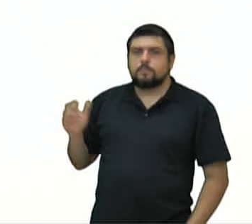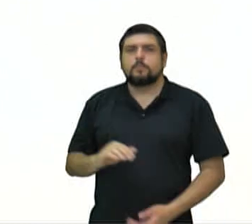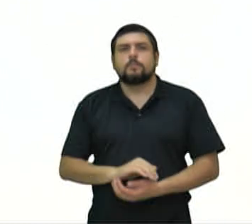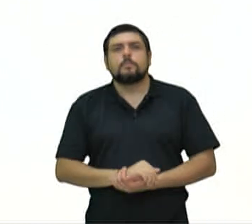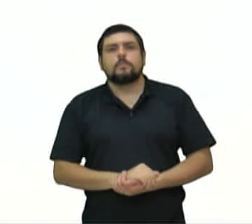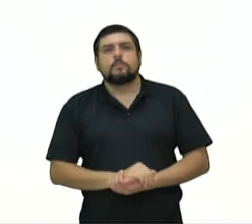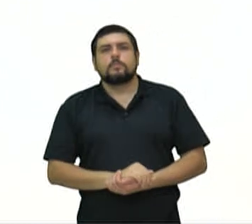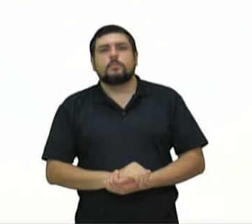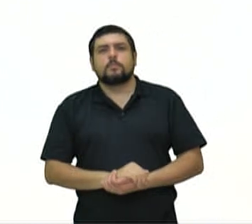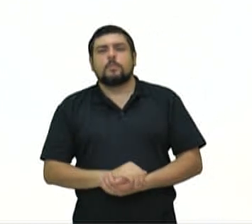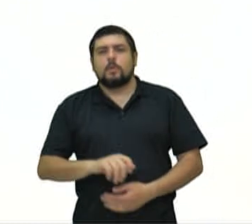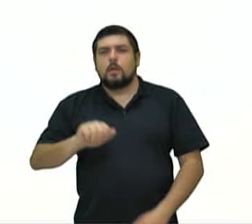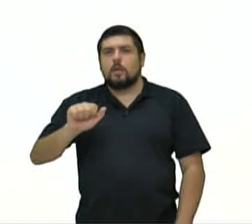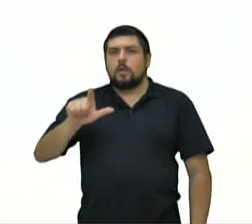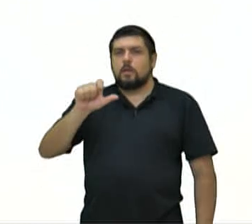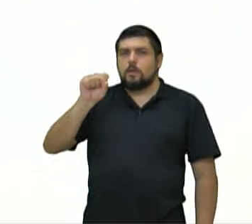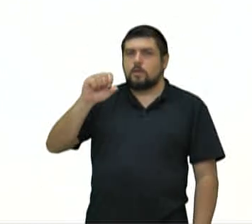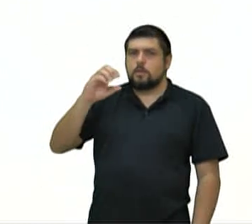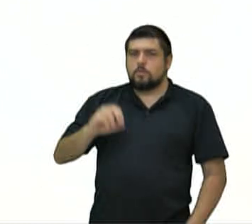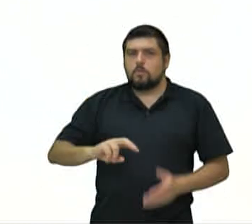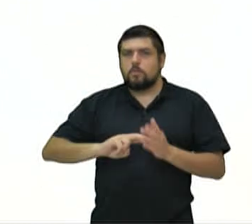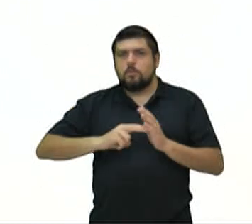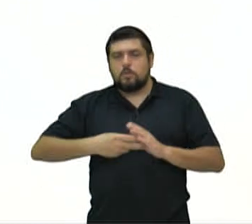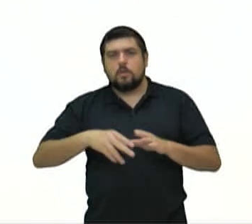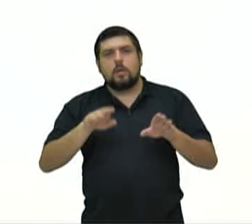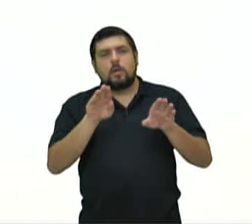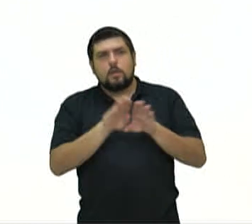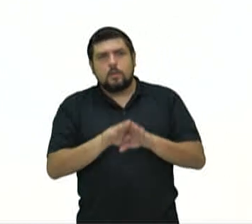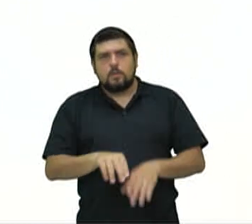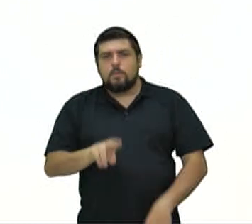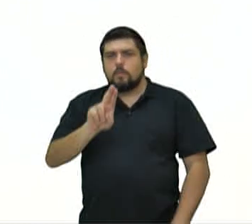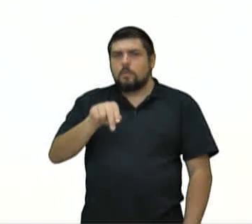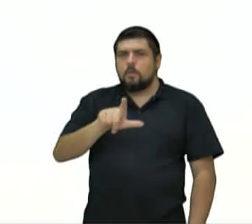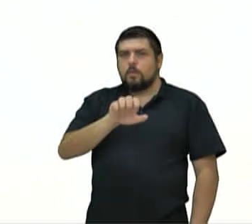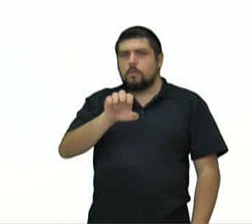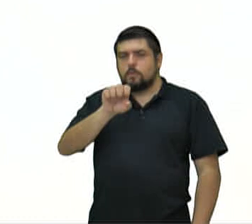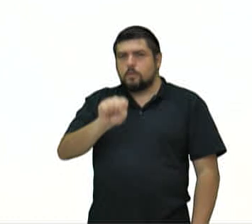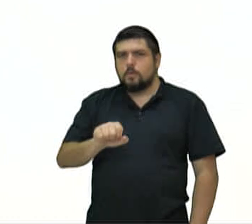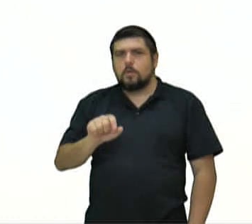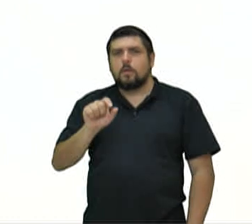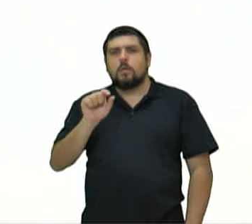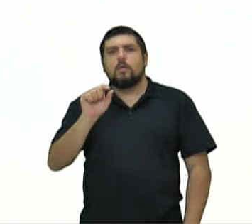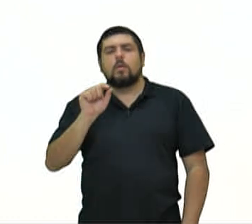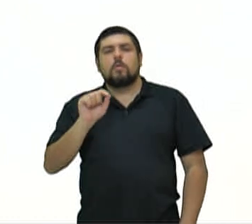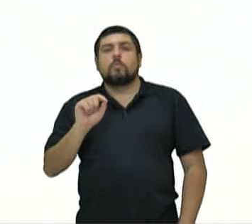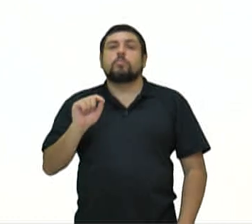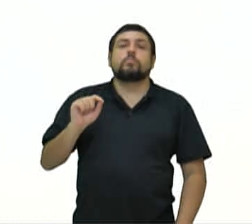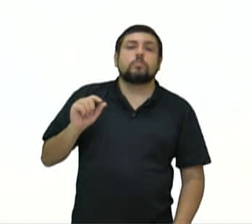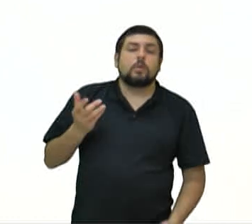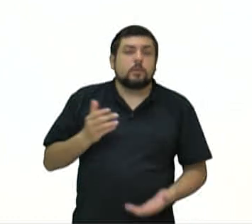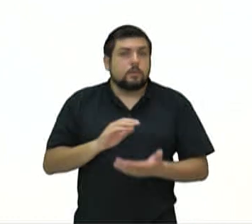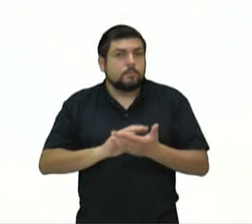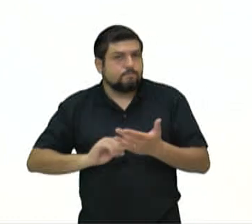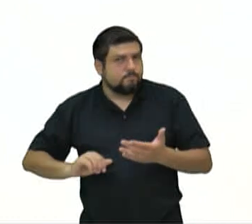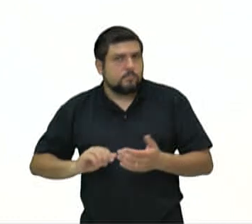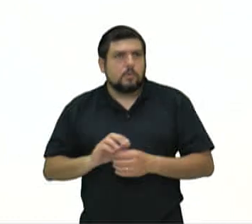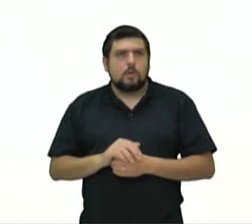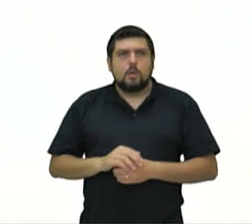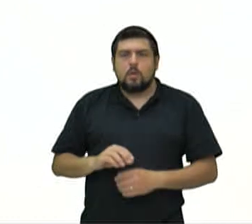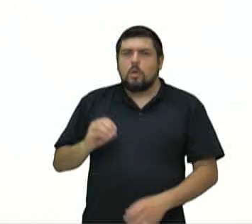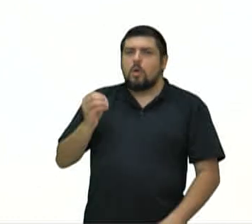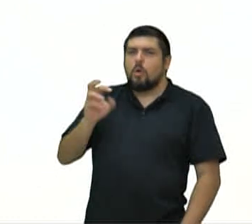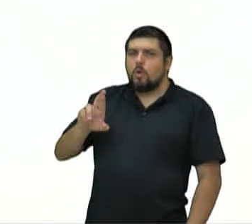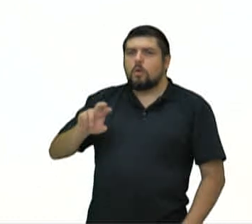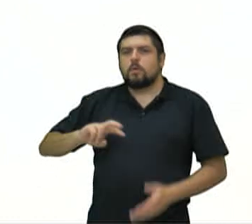significa também, unless a menos que e or ou. O texto diz, players need to know